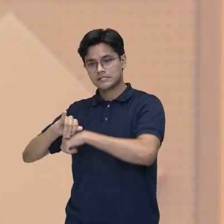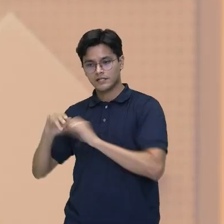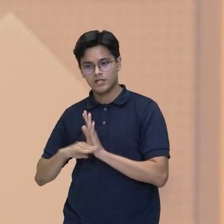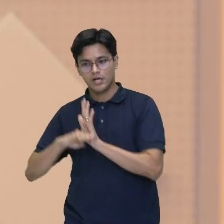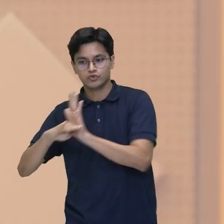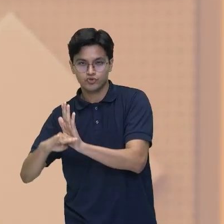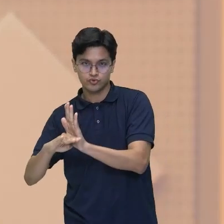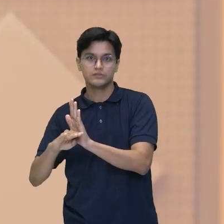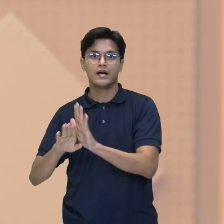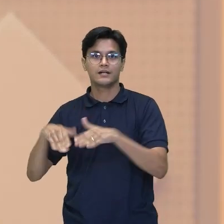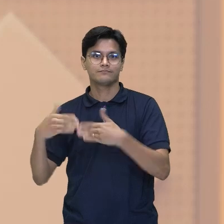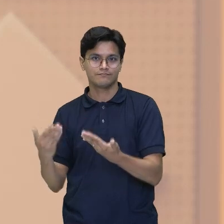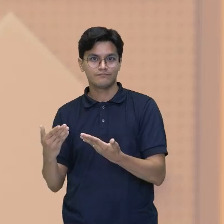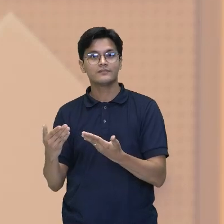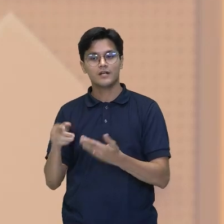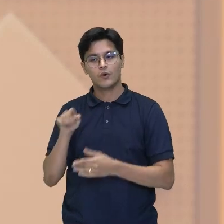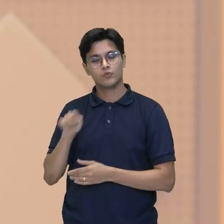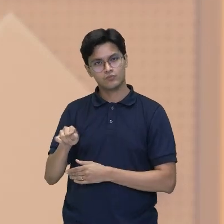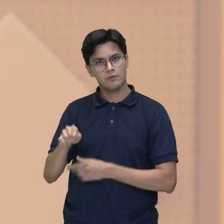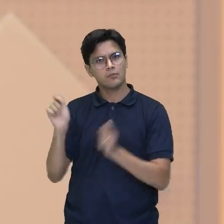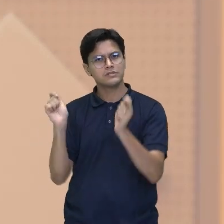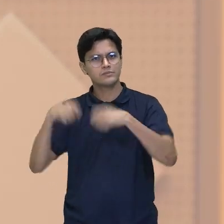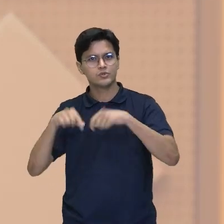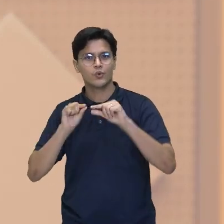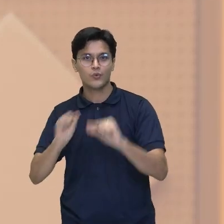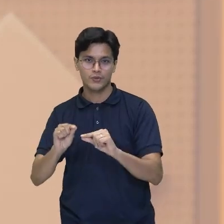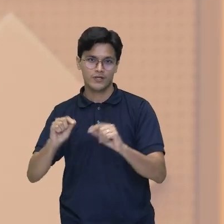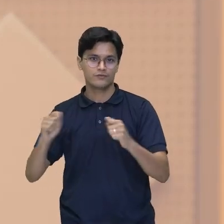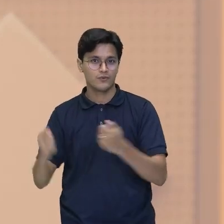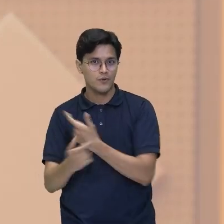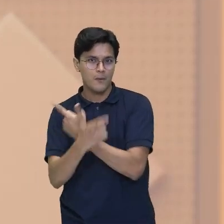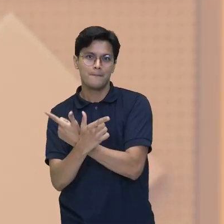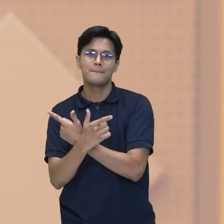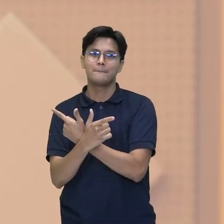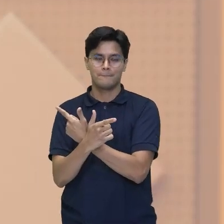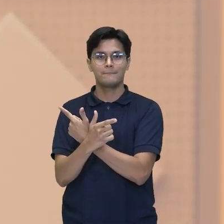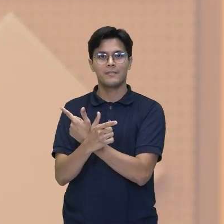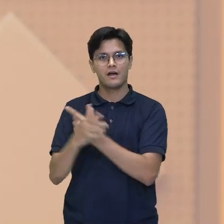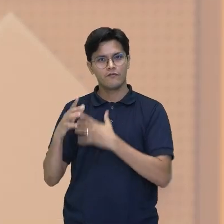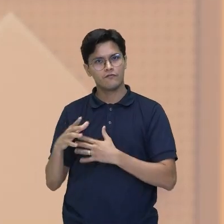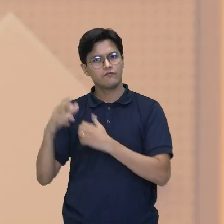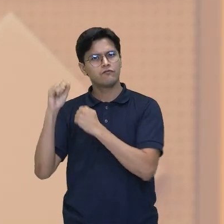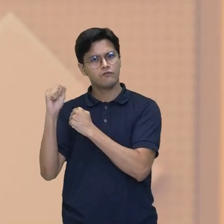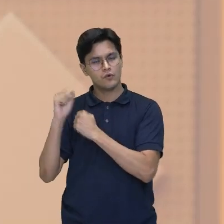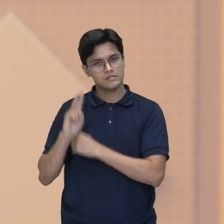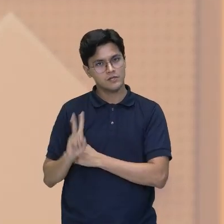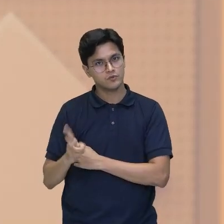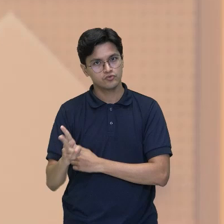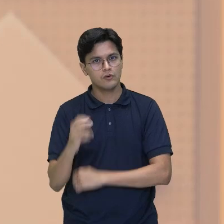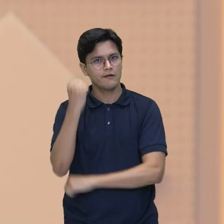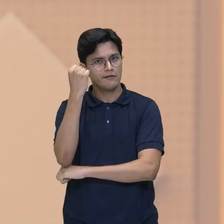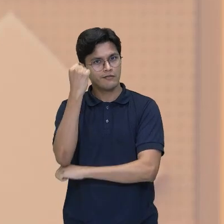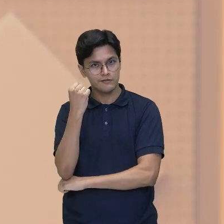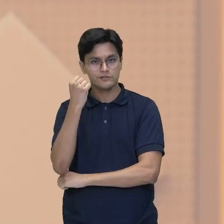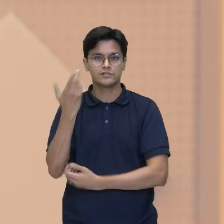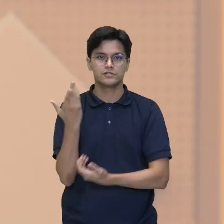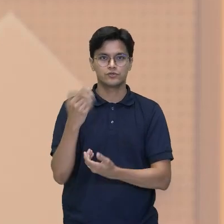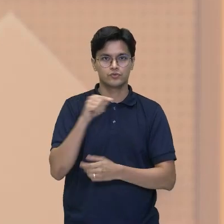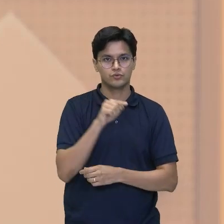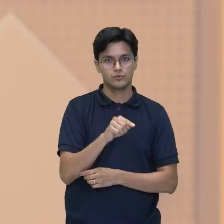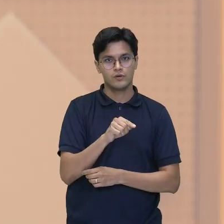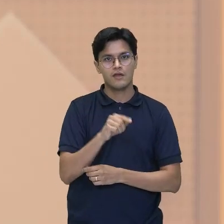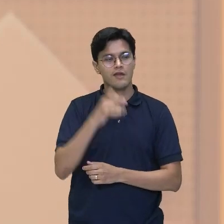isso fazia com que os maias continuassem ganhando força contra a presença espanhola em seus